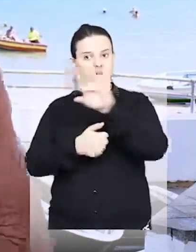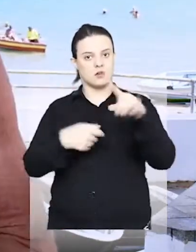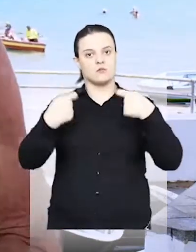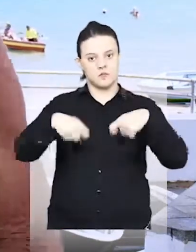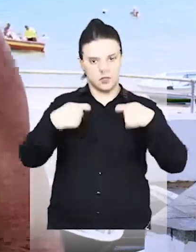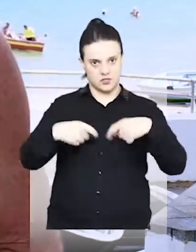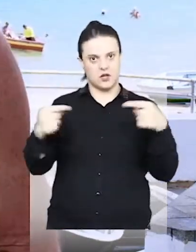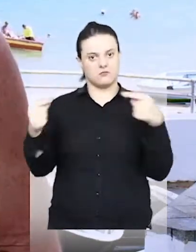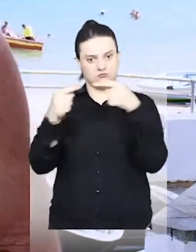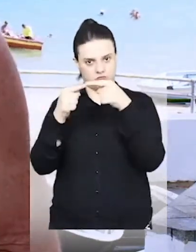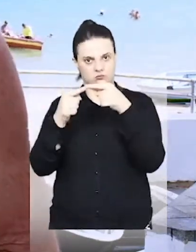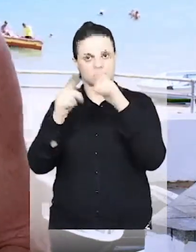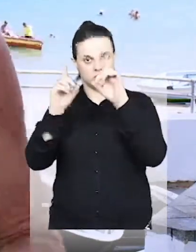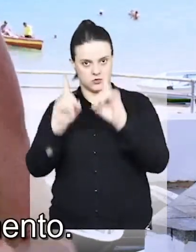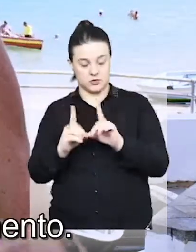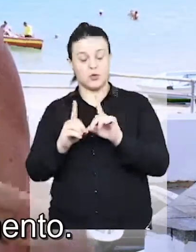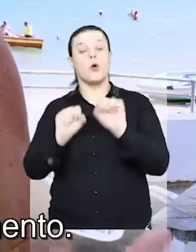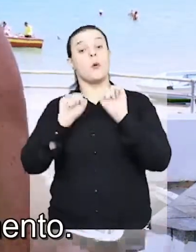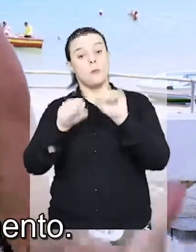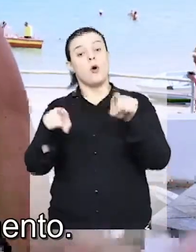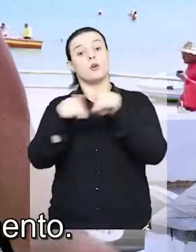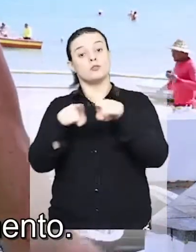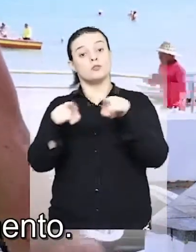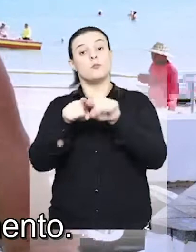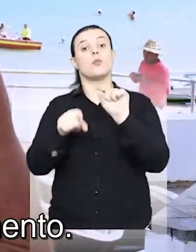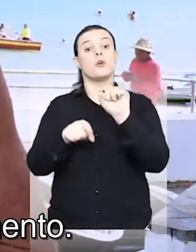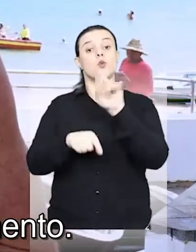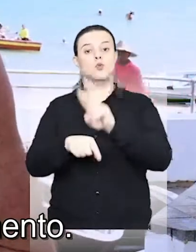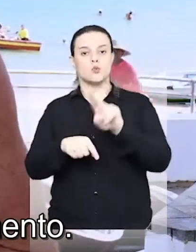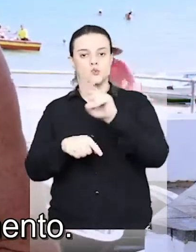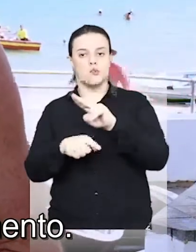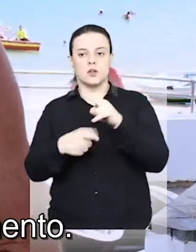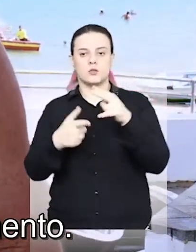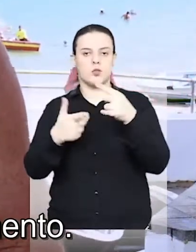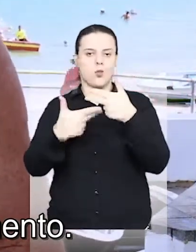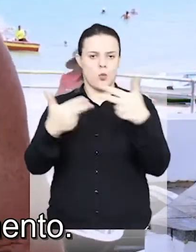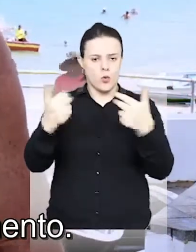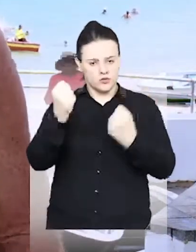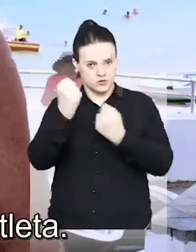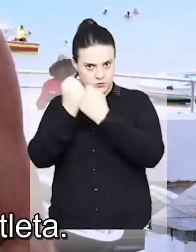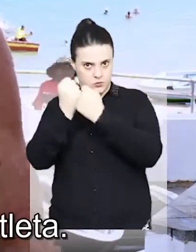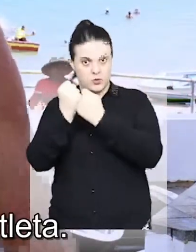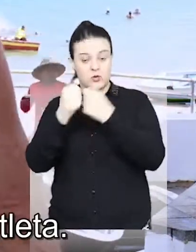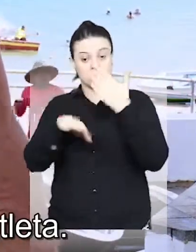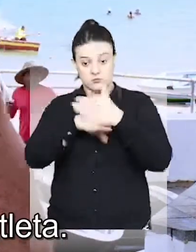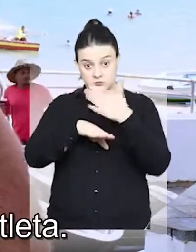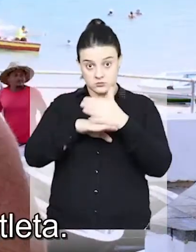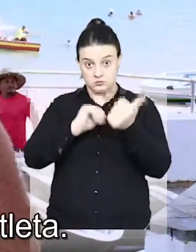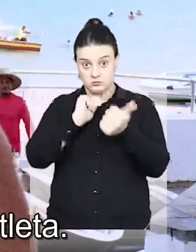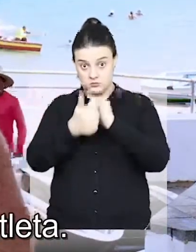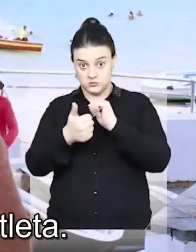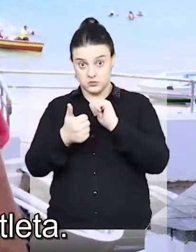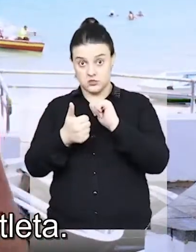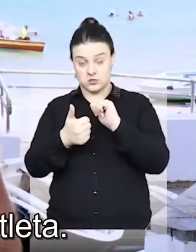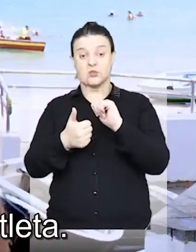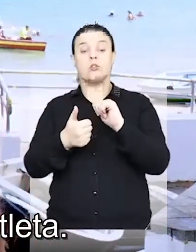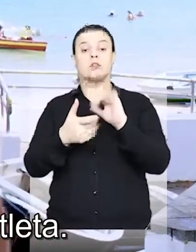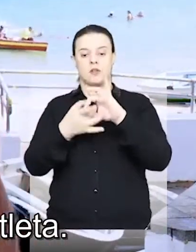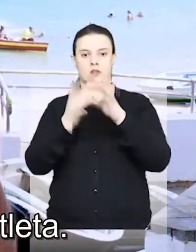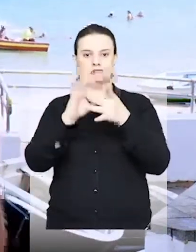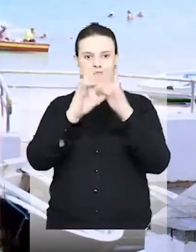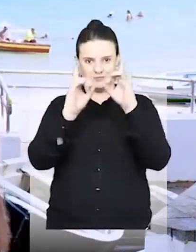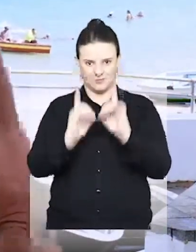sua necessidade especial, podendo inclusive usar o seu equipamento. Para o treinamento do triatleta, do